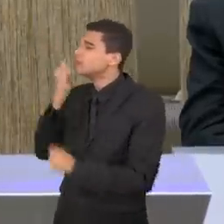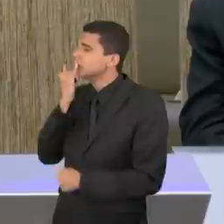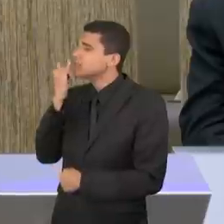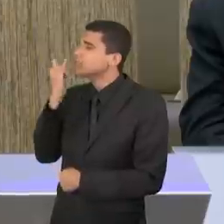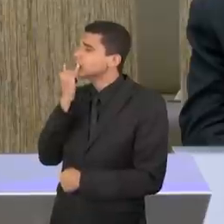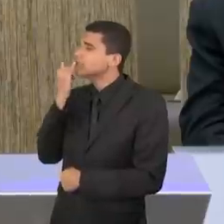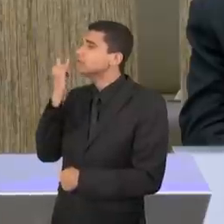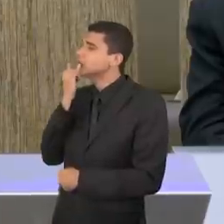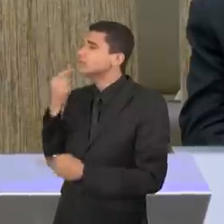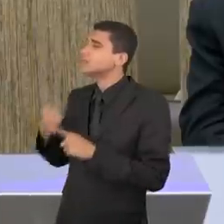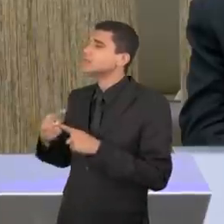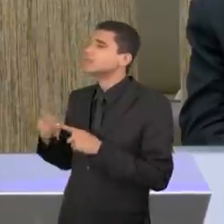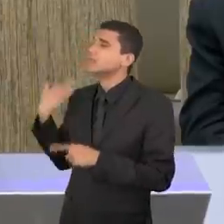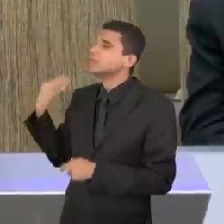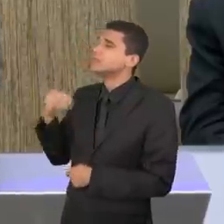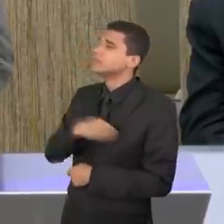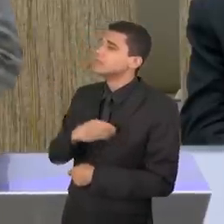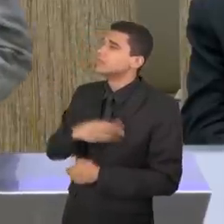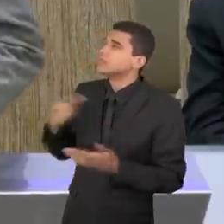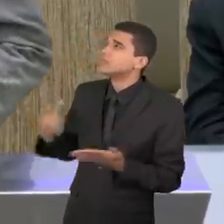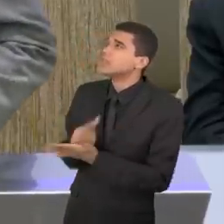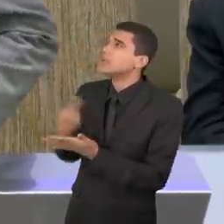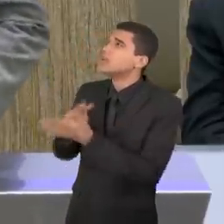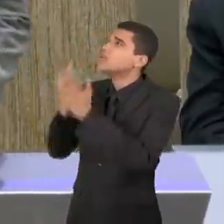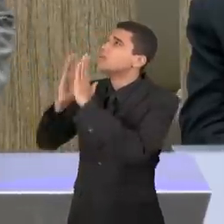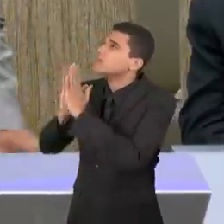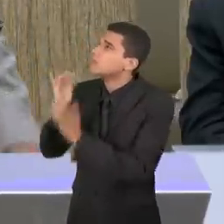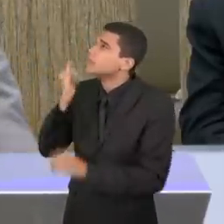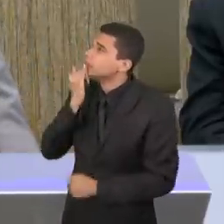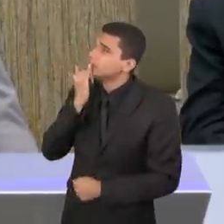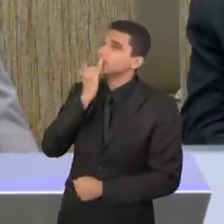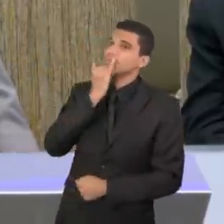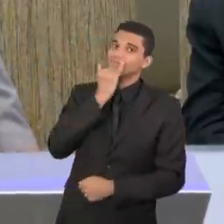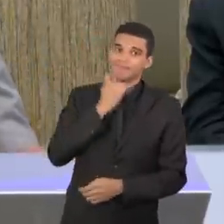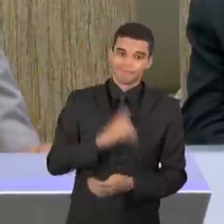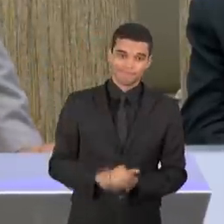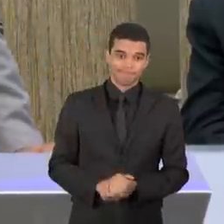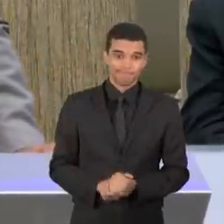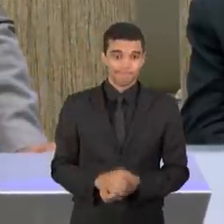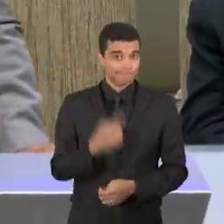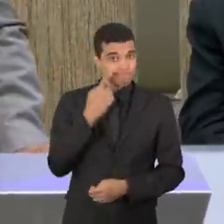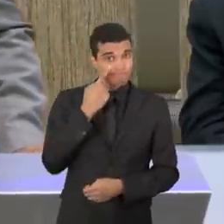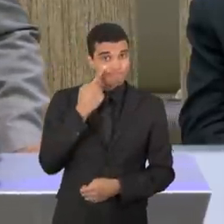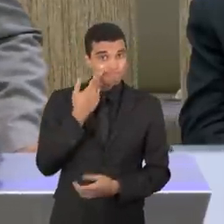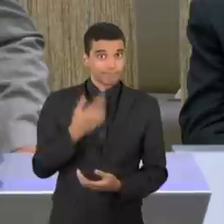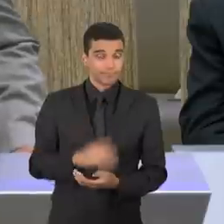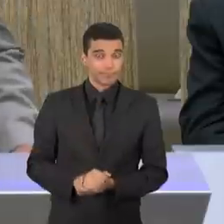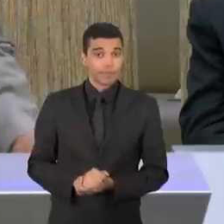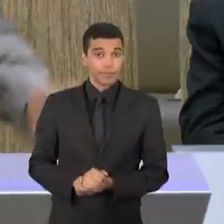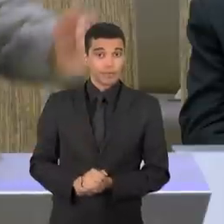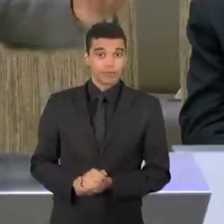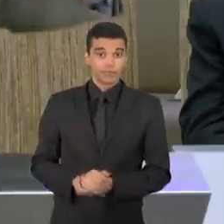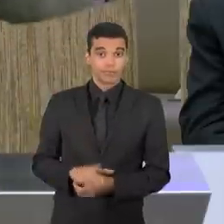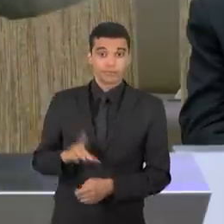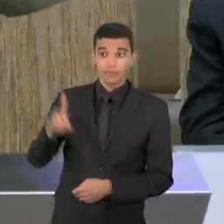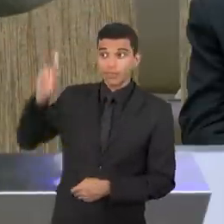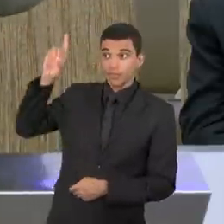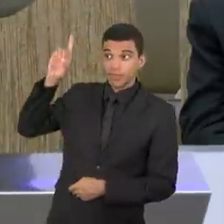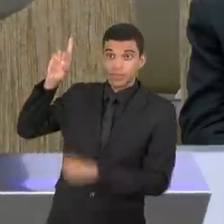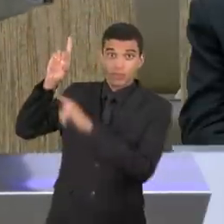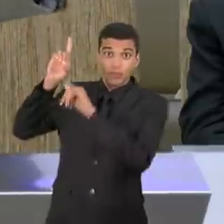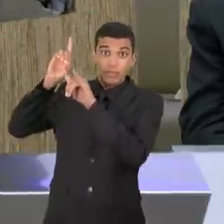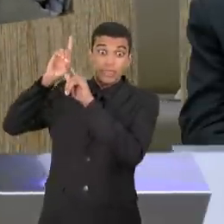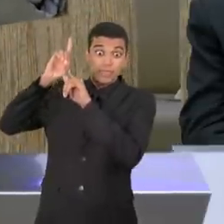tinha dito lhes farias e não fez. Interessante aqui, Joel fez menção disso: e ele se